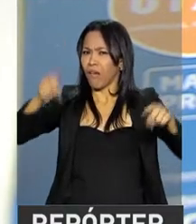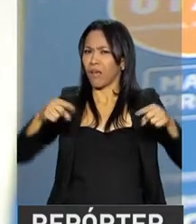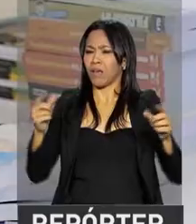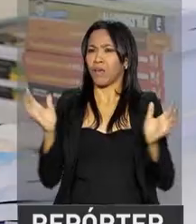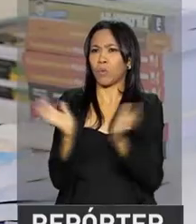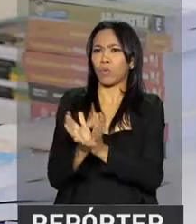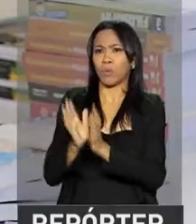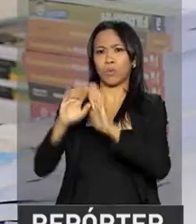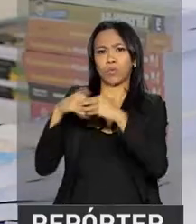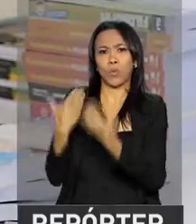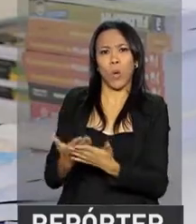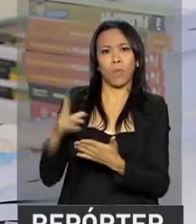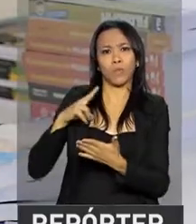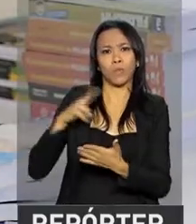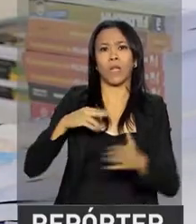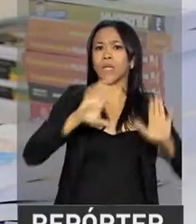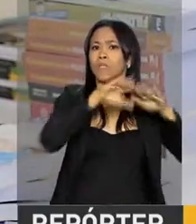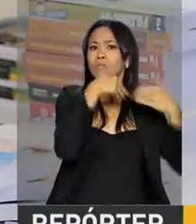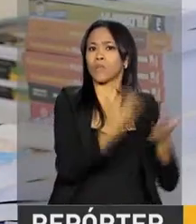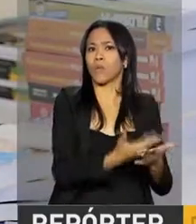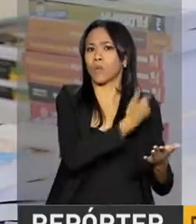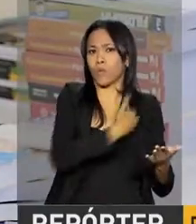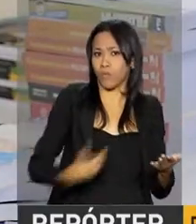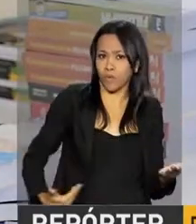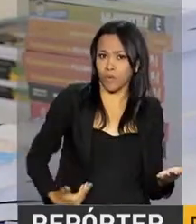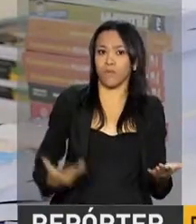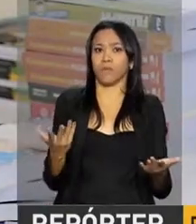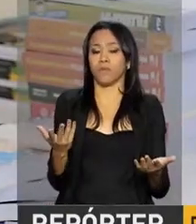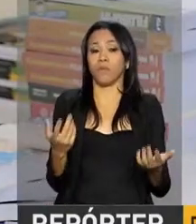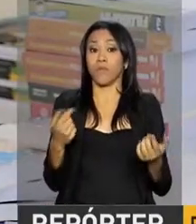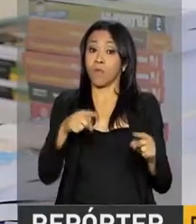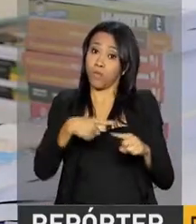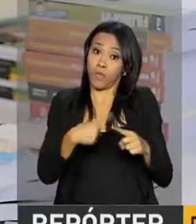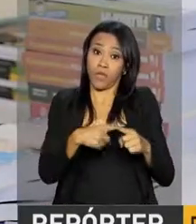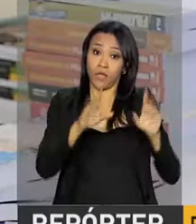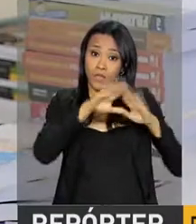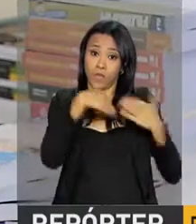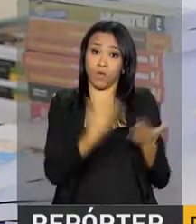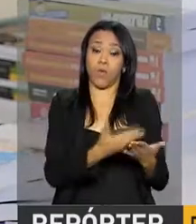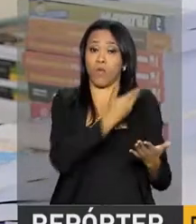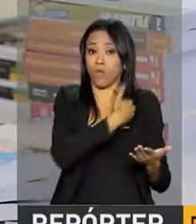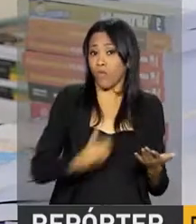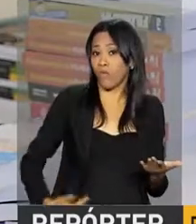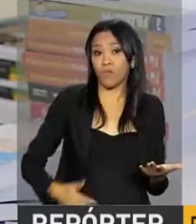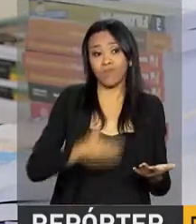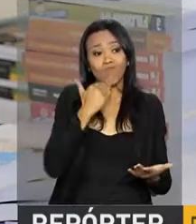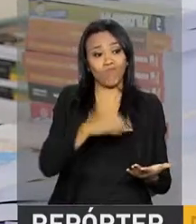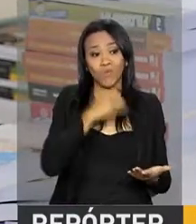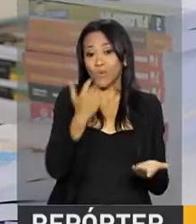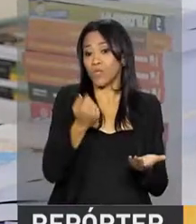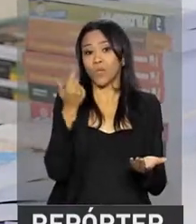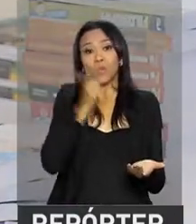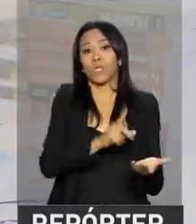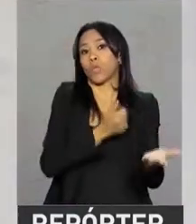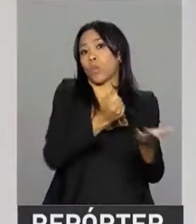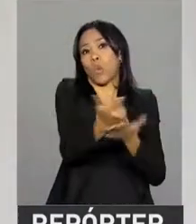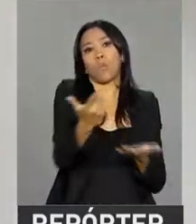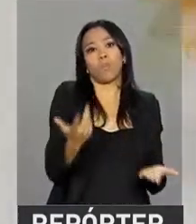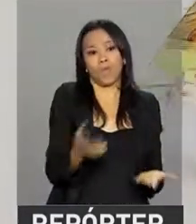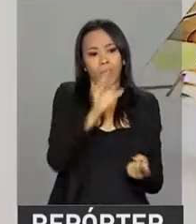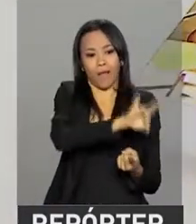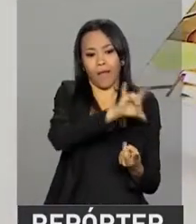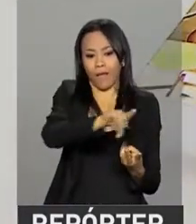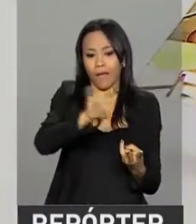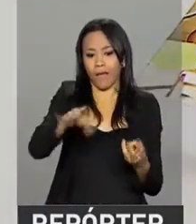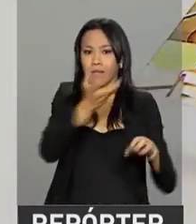no nosso aluno geralmente da rede pública não teria condições de adquirir uma coleção dessa de livros para cada disciplina